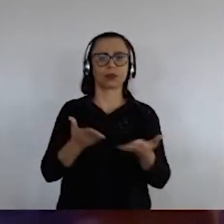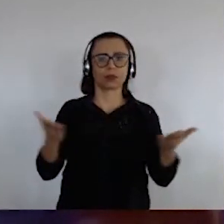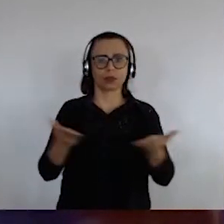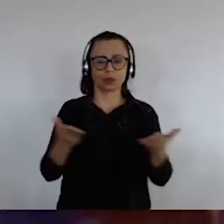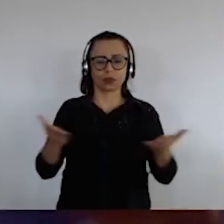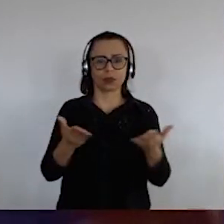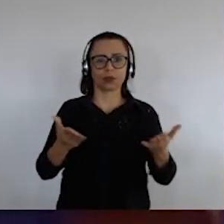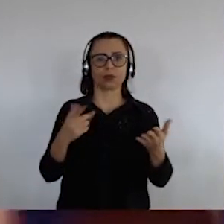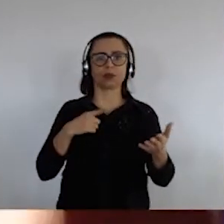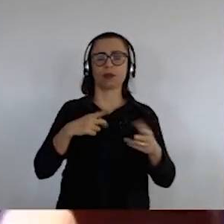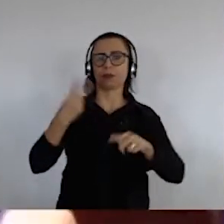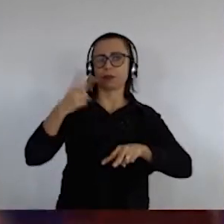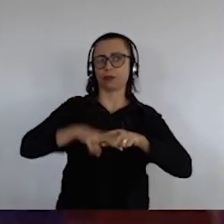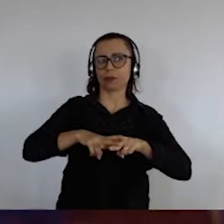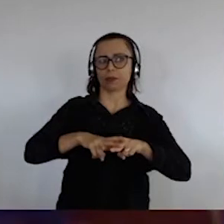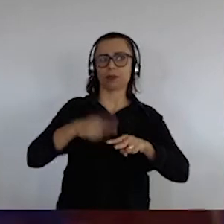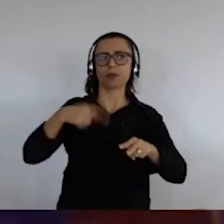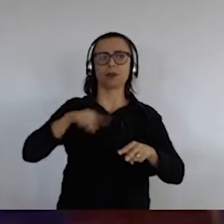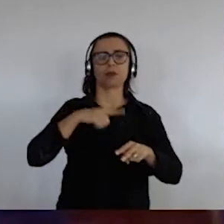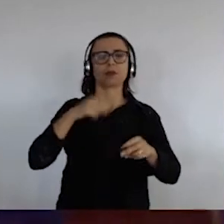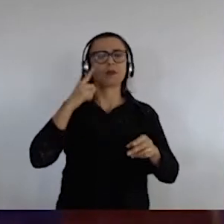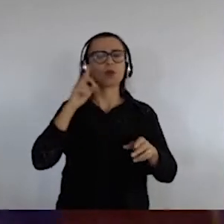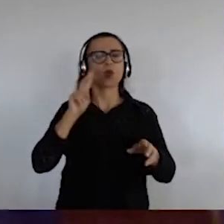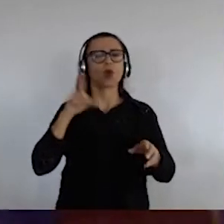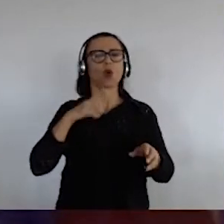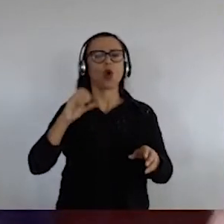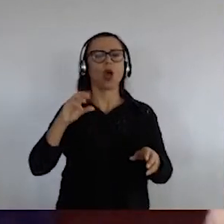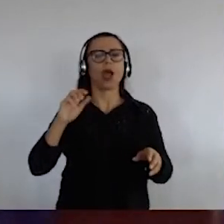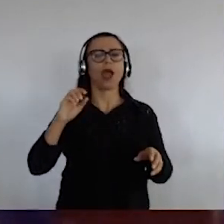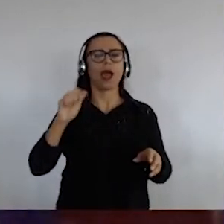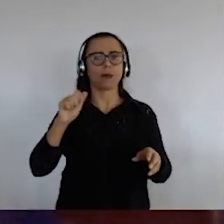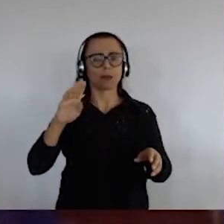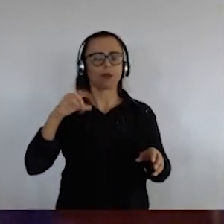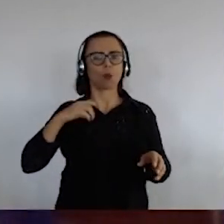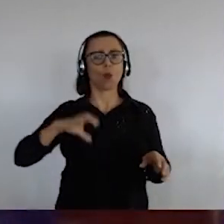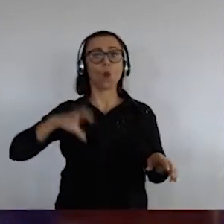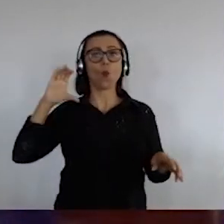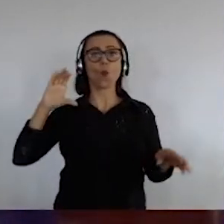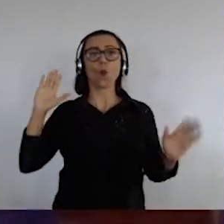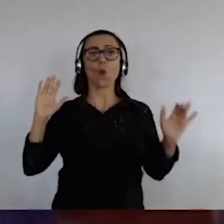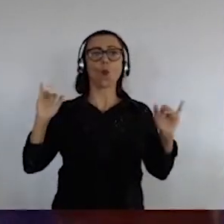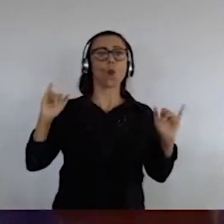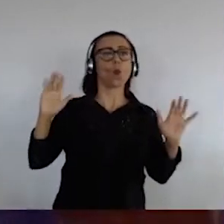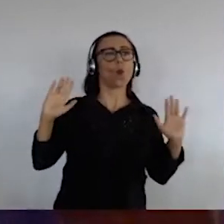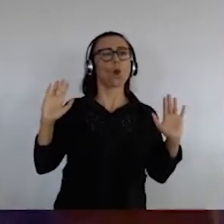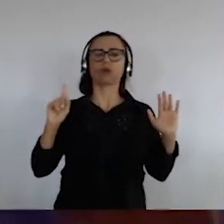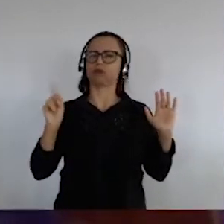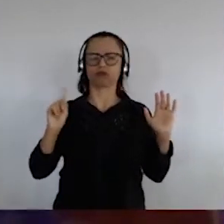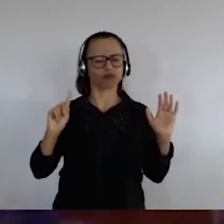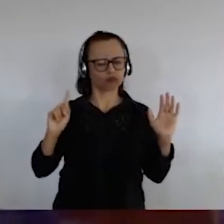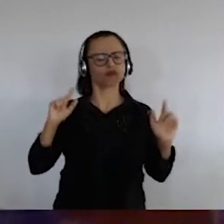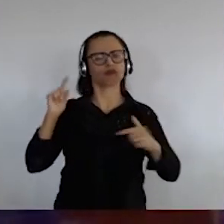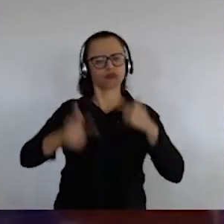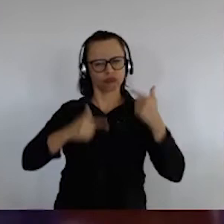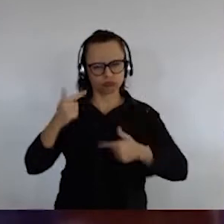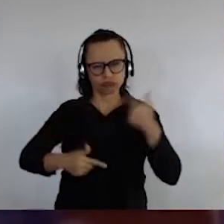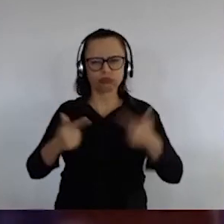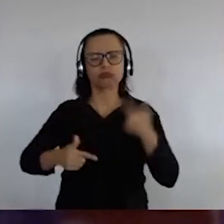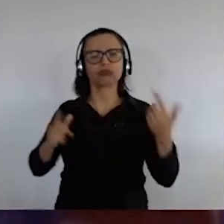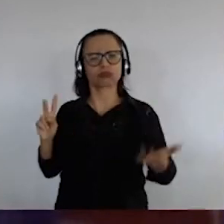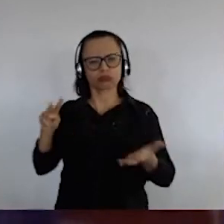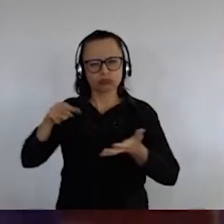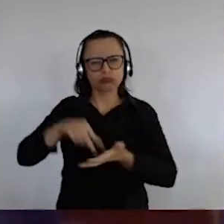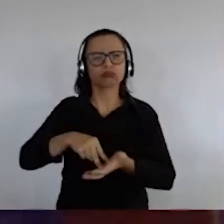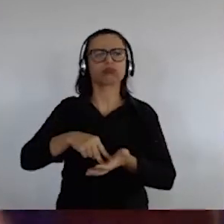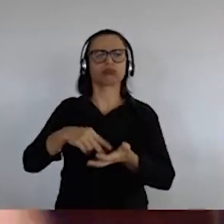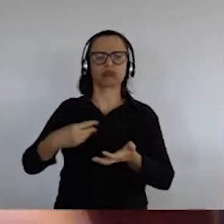preso, e a Ordem não se omitiu em momento algum naquele período, agindo sempre com a independência.